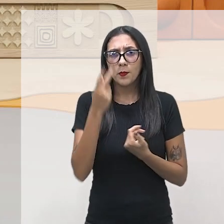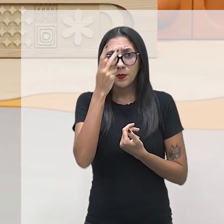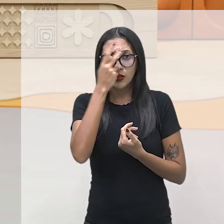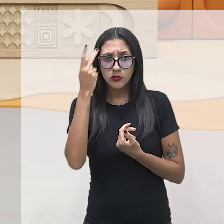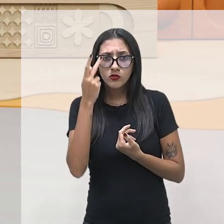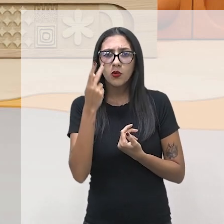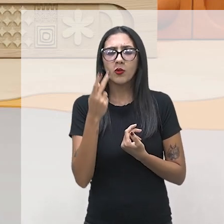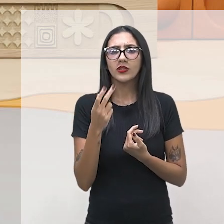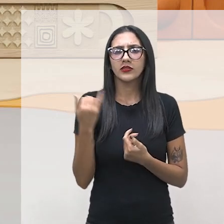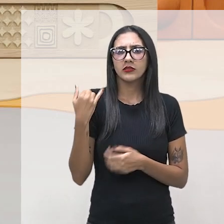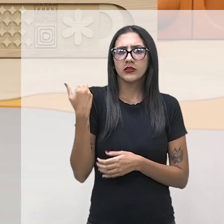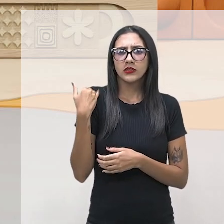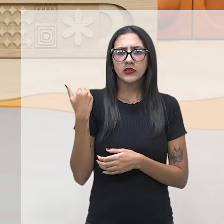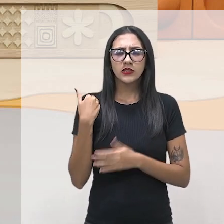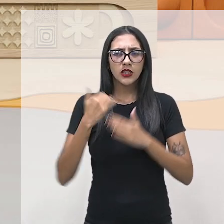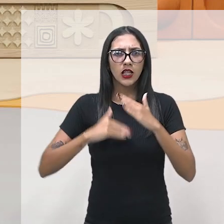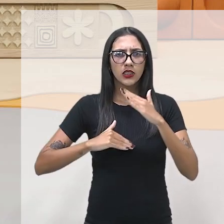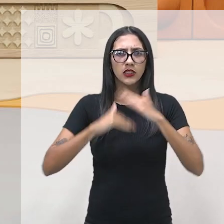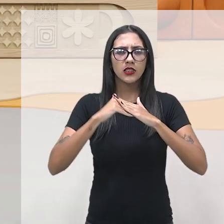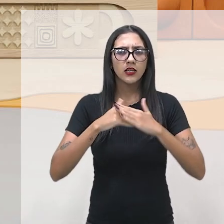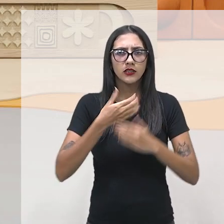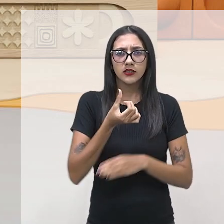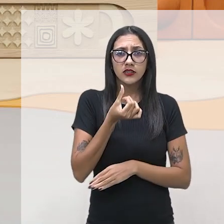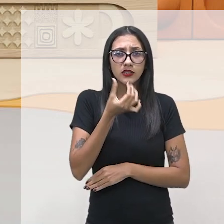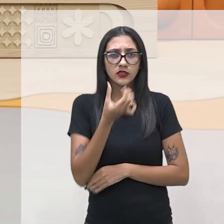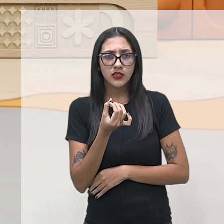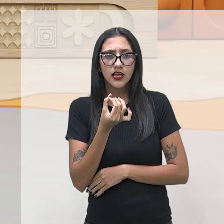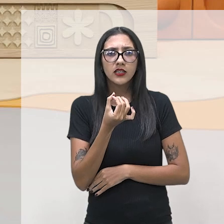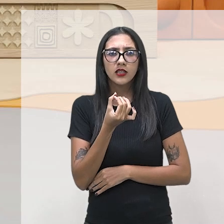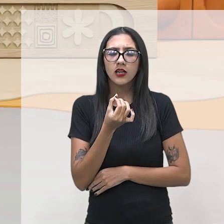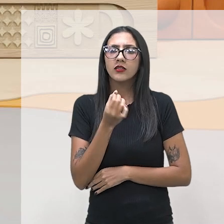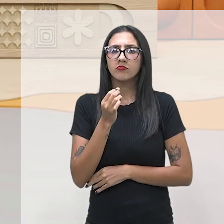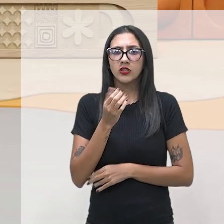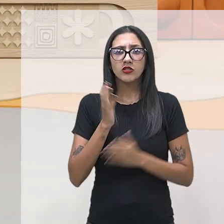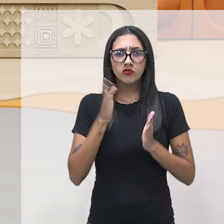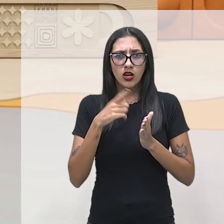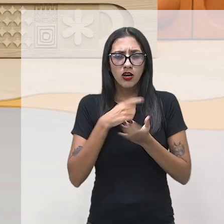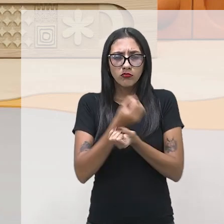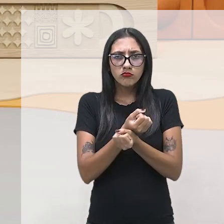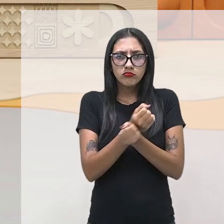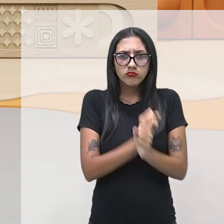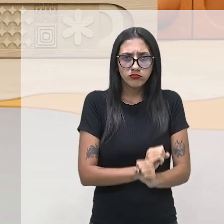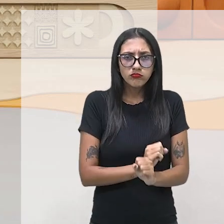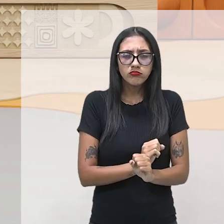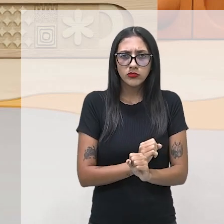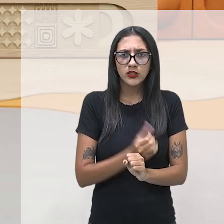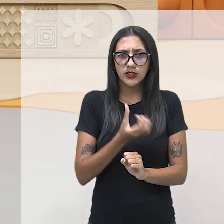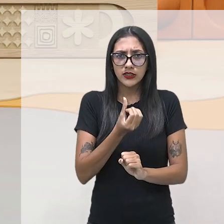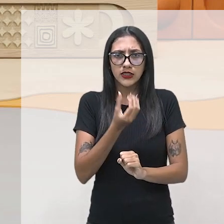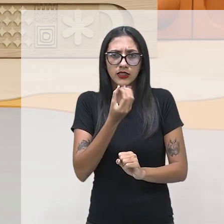todo indivíduo que completasse 60 anos, que fosse escravizado A partir dessa data, ele